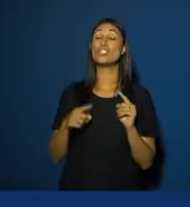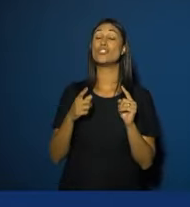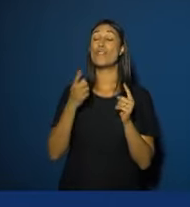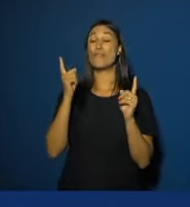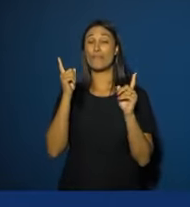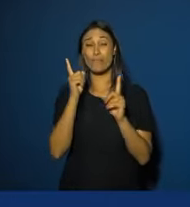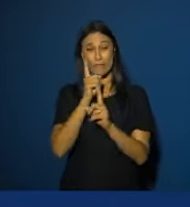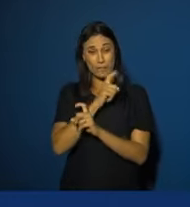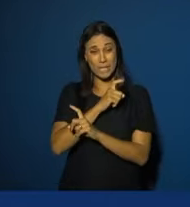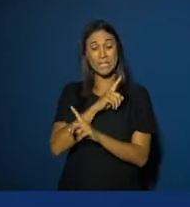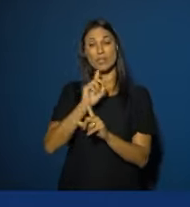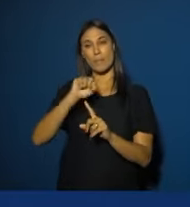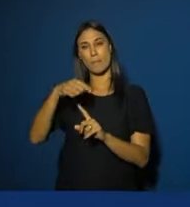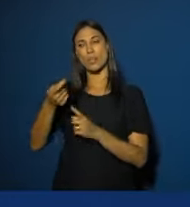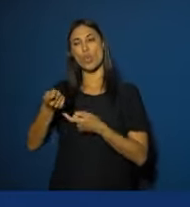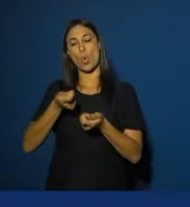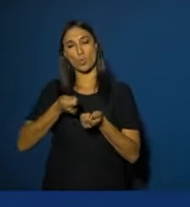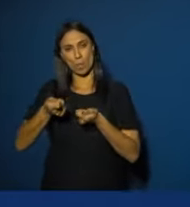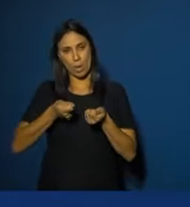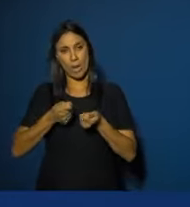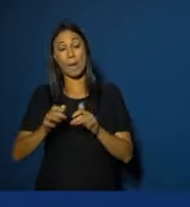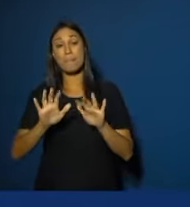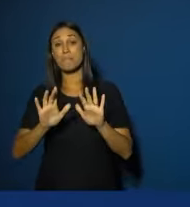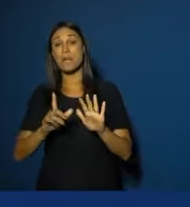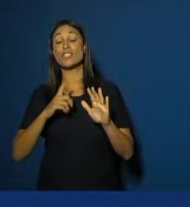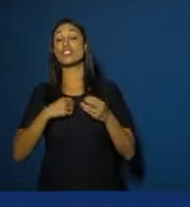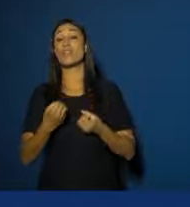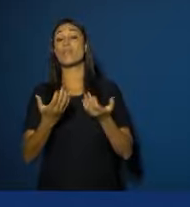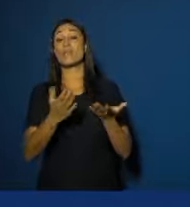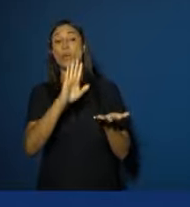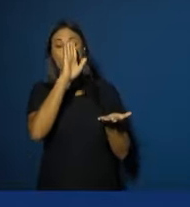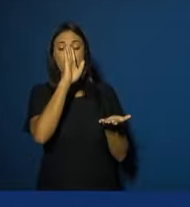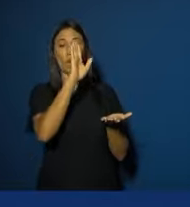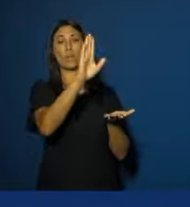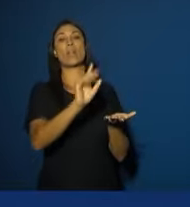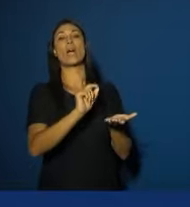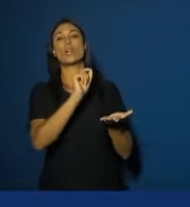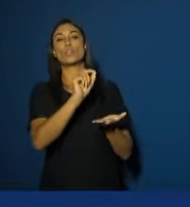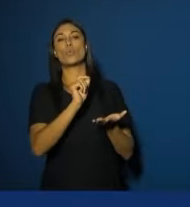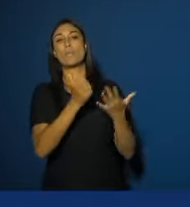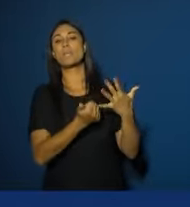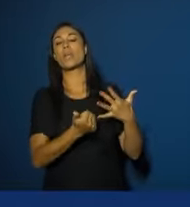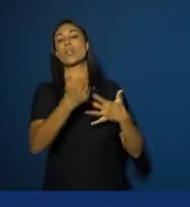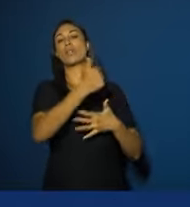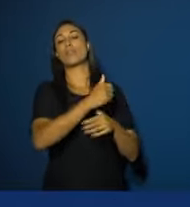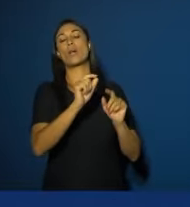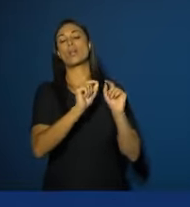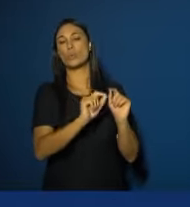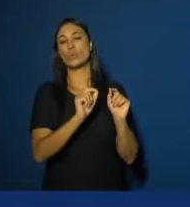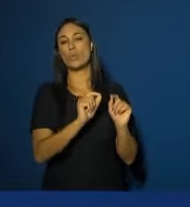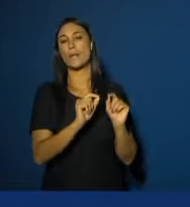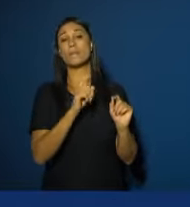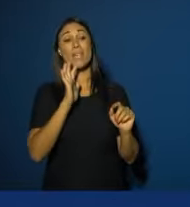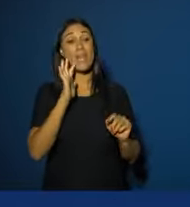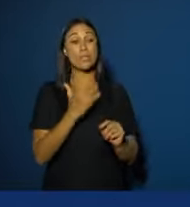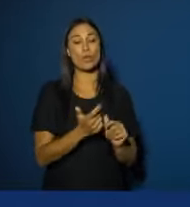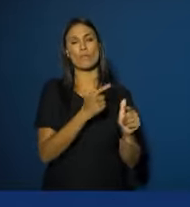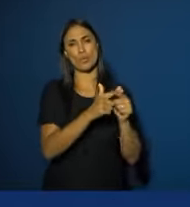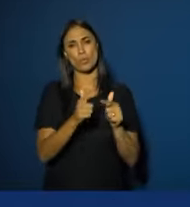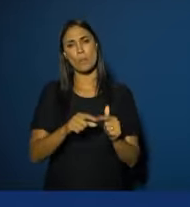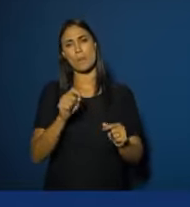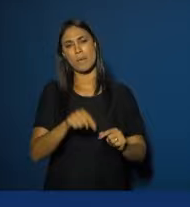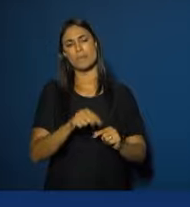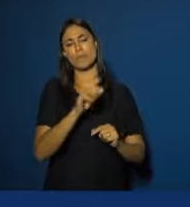no âmbito federal, e demos prioridade a projetos estruturantes que solucionem problemas cruciais do Brasil. Então,